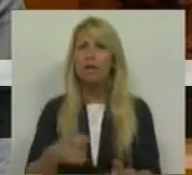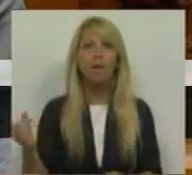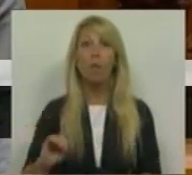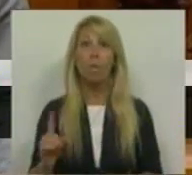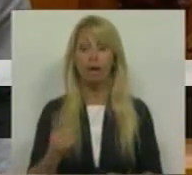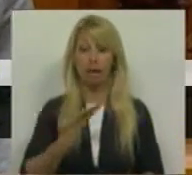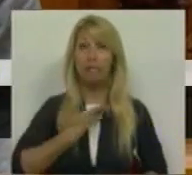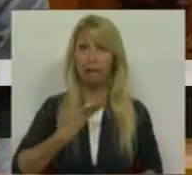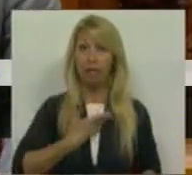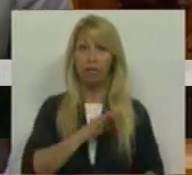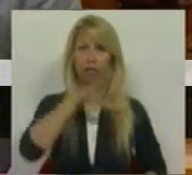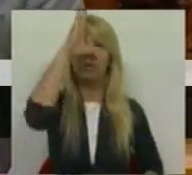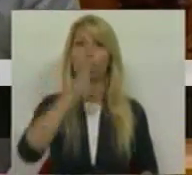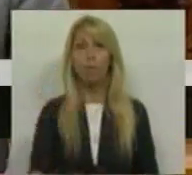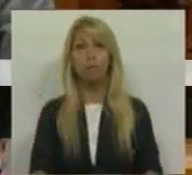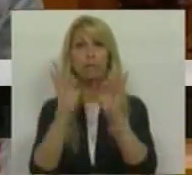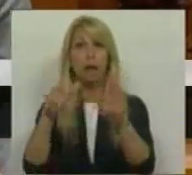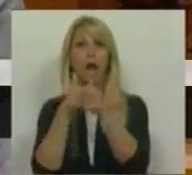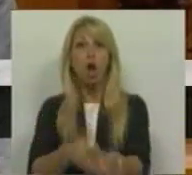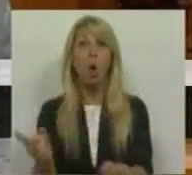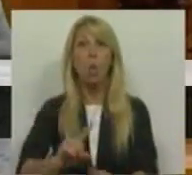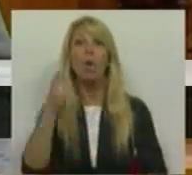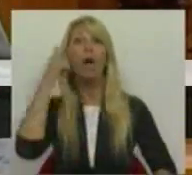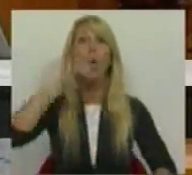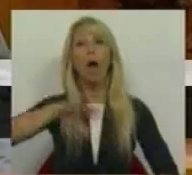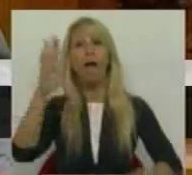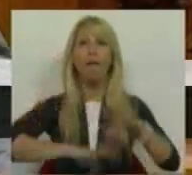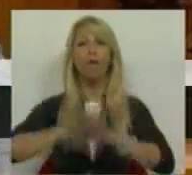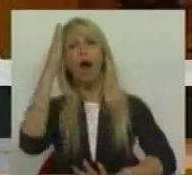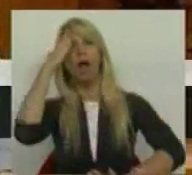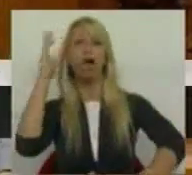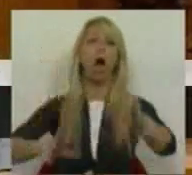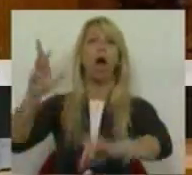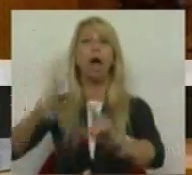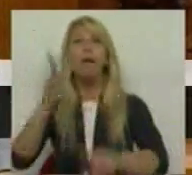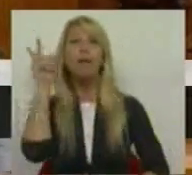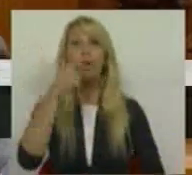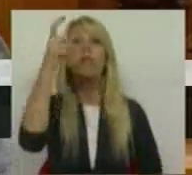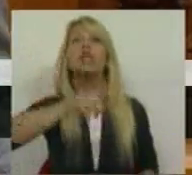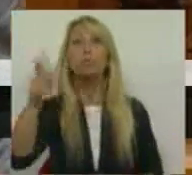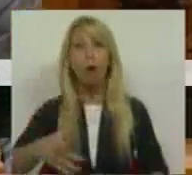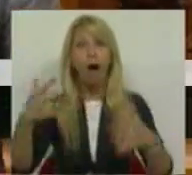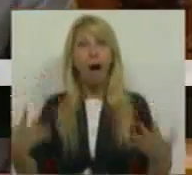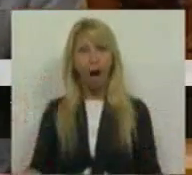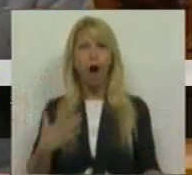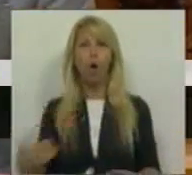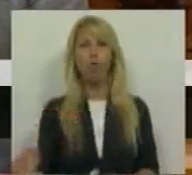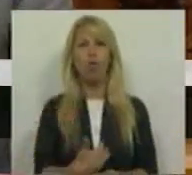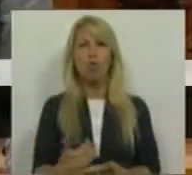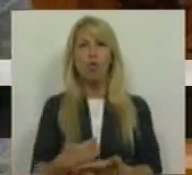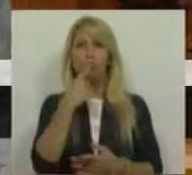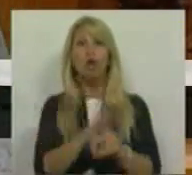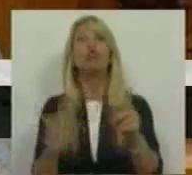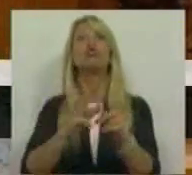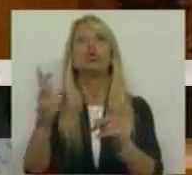dívida pública é não cumprir com aqueles que especularam com a vida das pessoas e que agora estão a ganhar com juros usurários, que